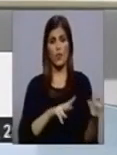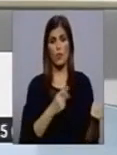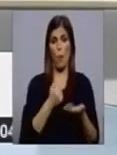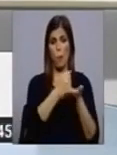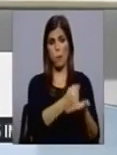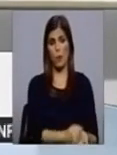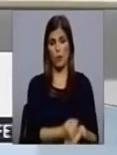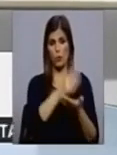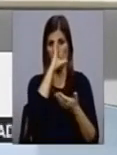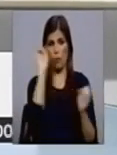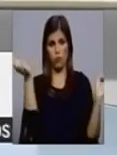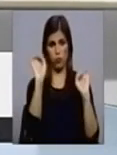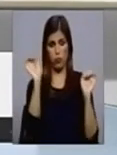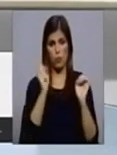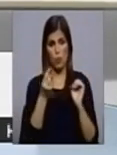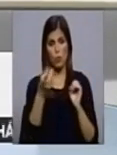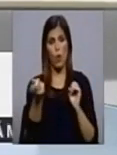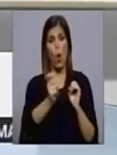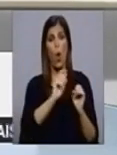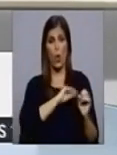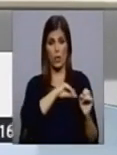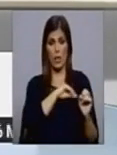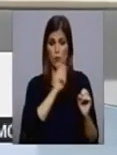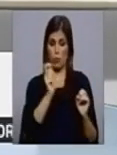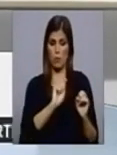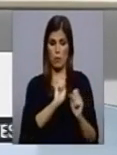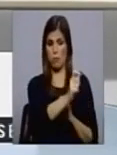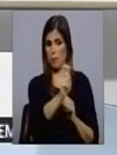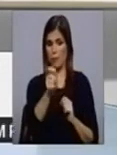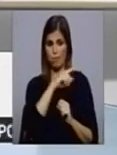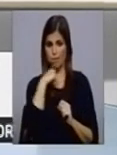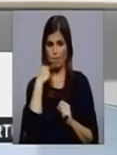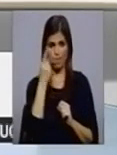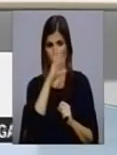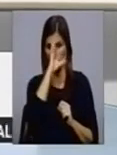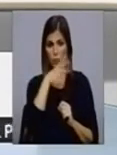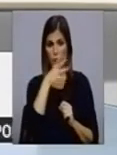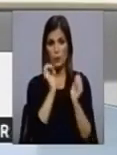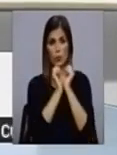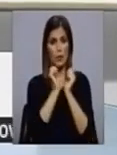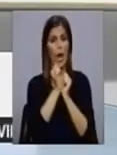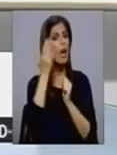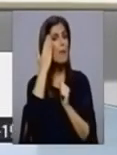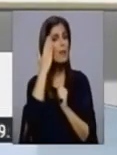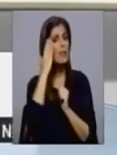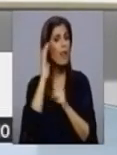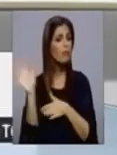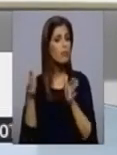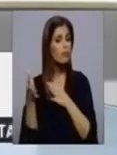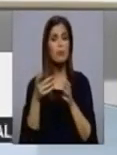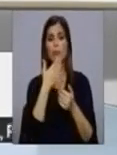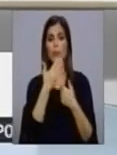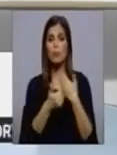muitos salários deste mês não vão ser pagos. O Governo já admitiu que a Segurança Social não teve capacidade para processar todos os